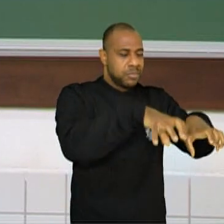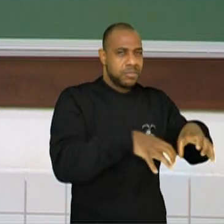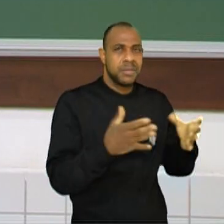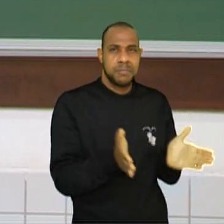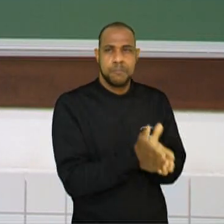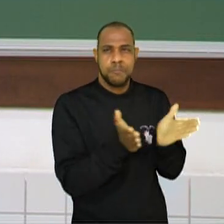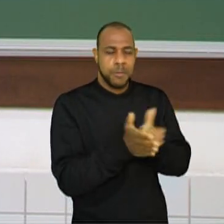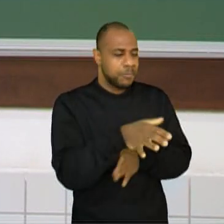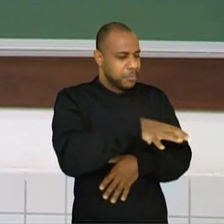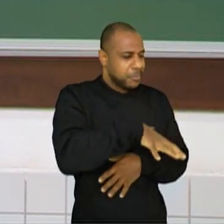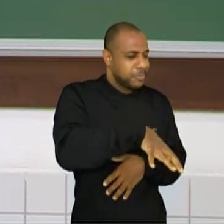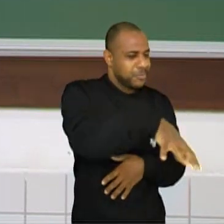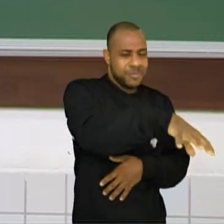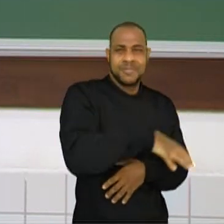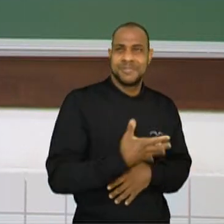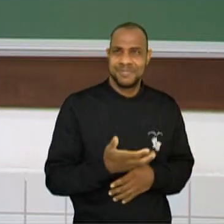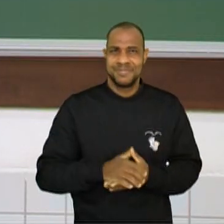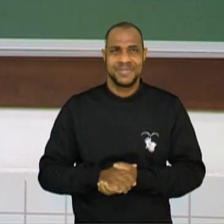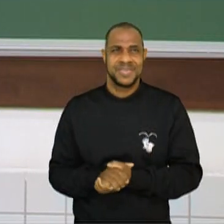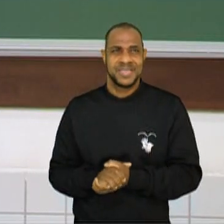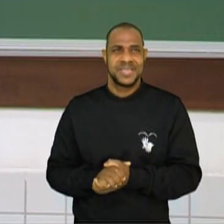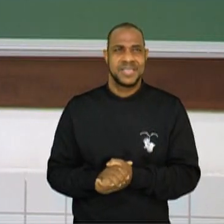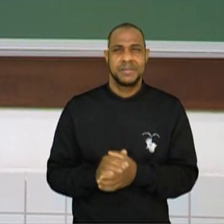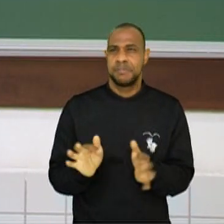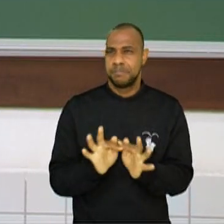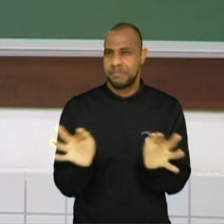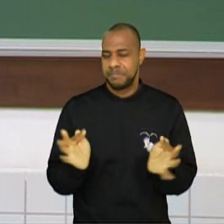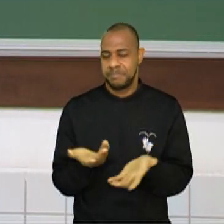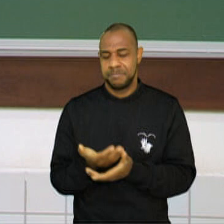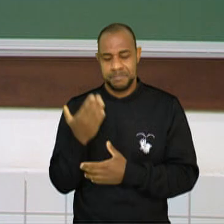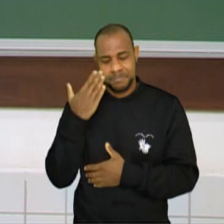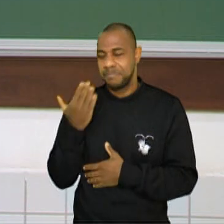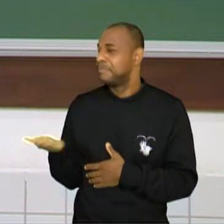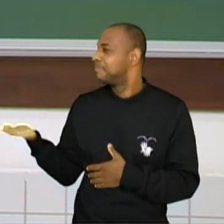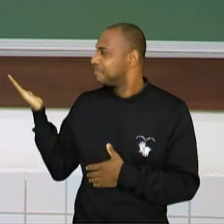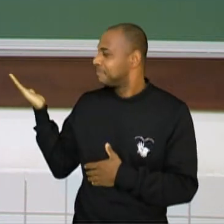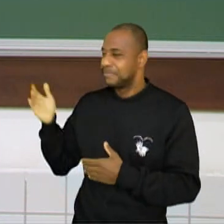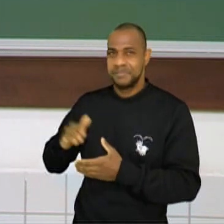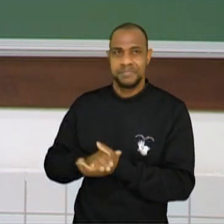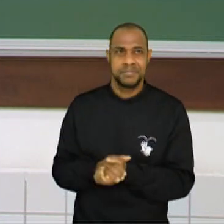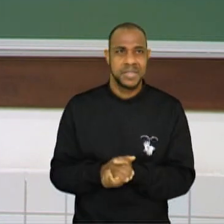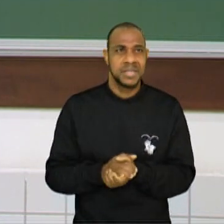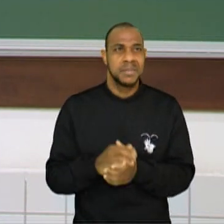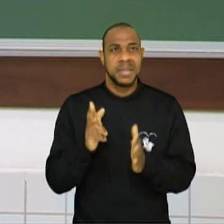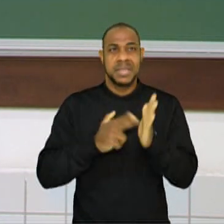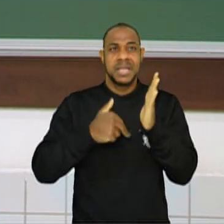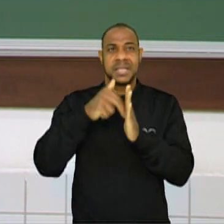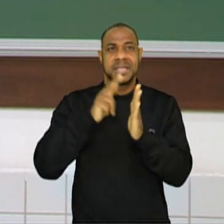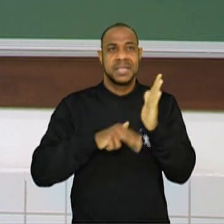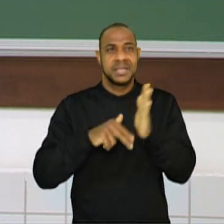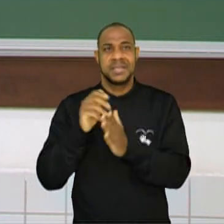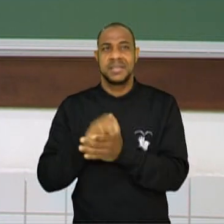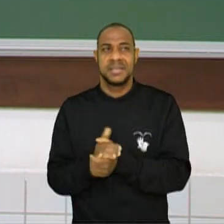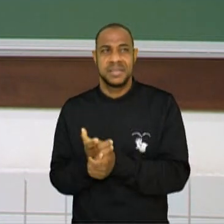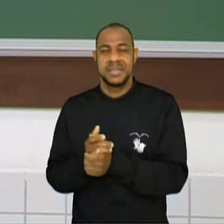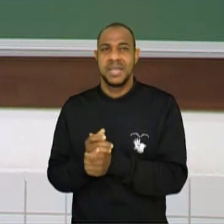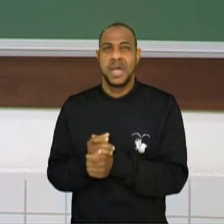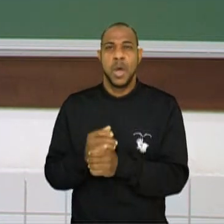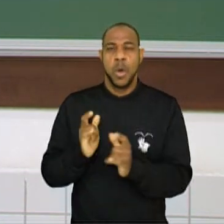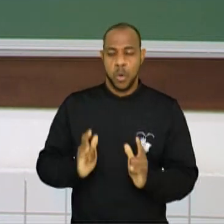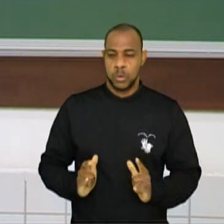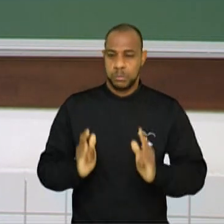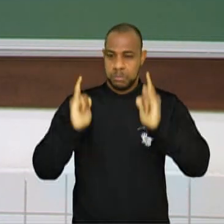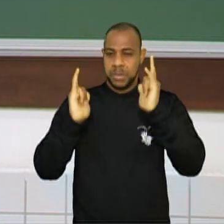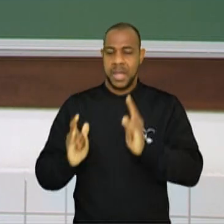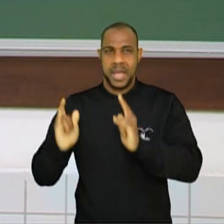que o professor relembra com Brasília, tá? Claro, o Lúcio Costa, com o seu plano, né, urbanístico ali, os prédios do grande artista